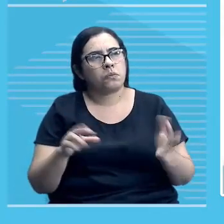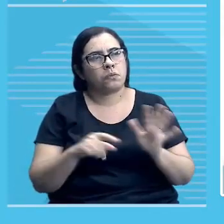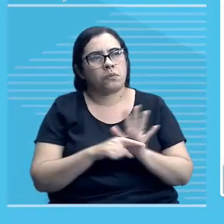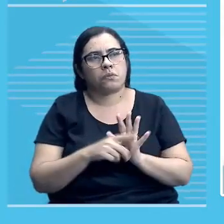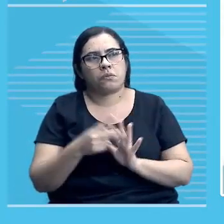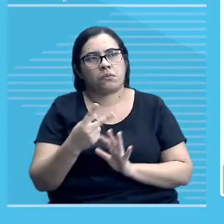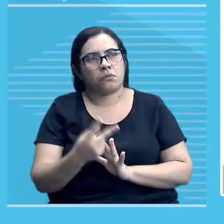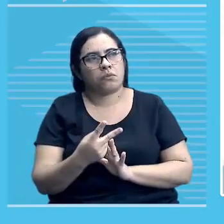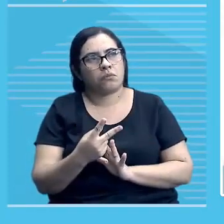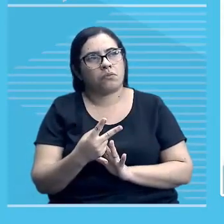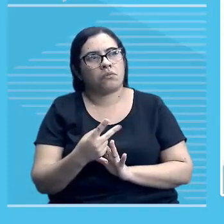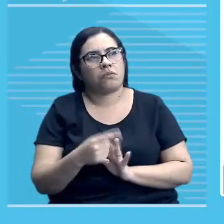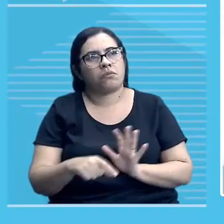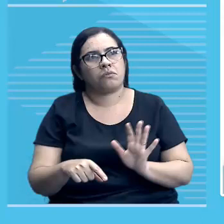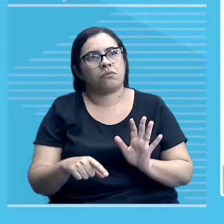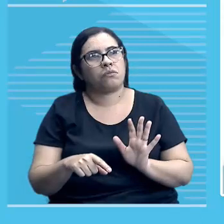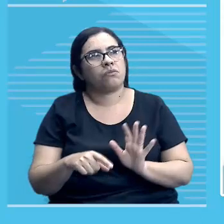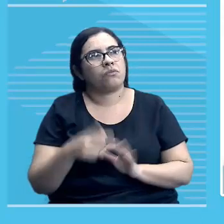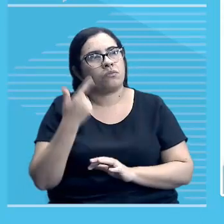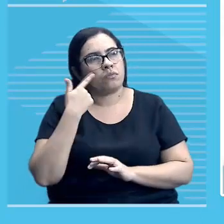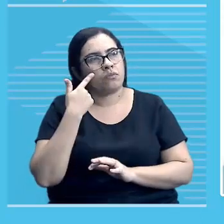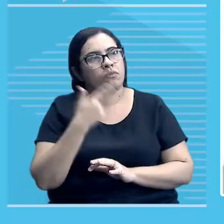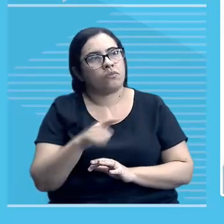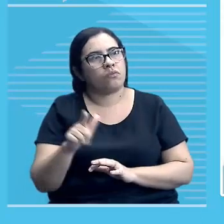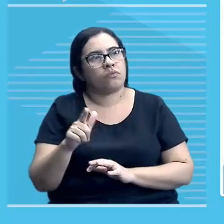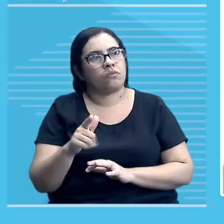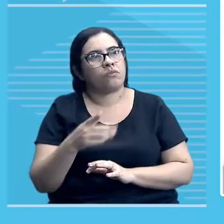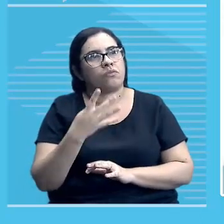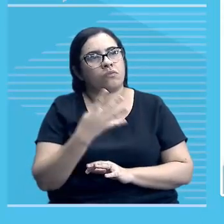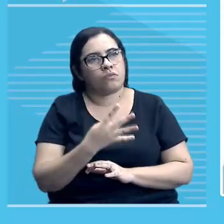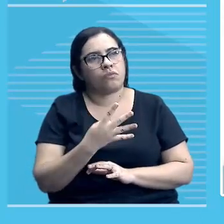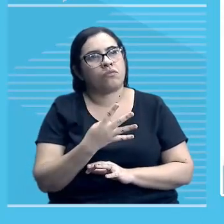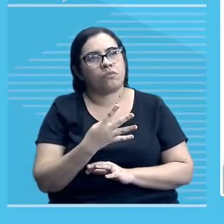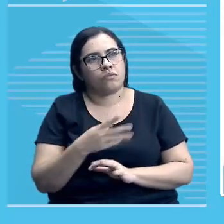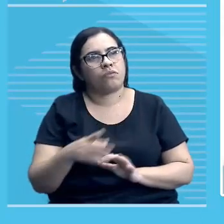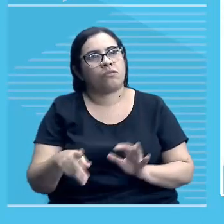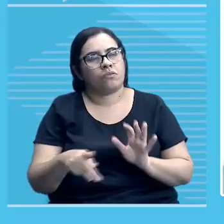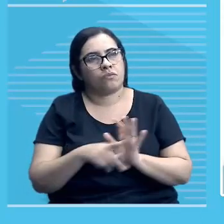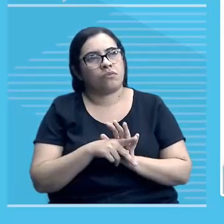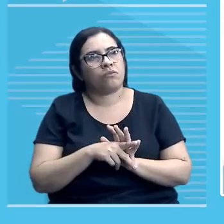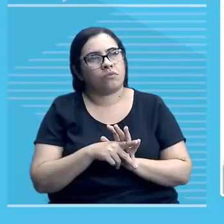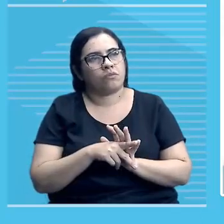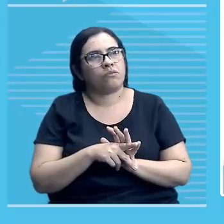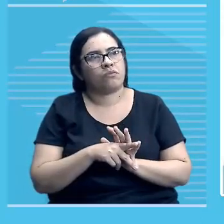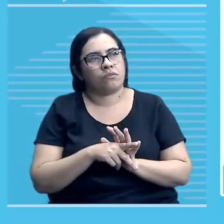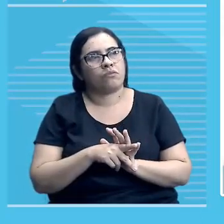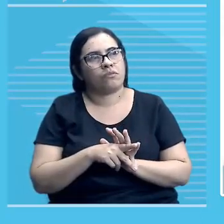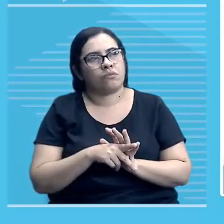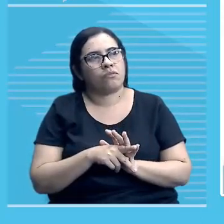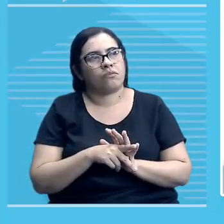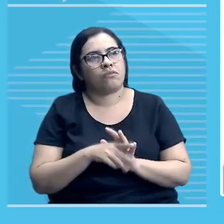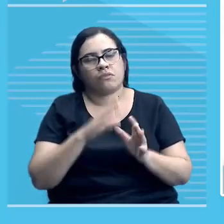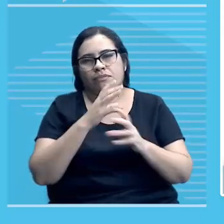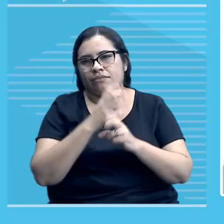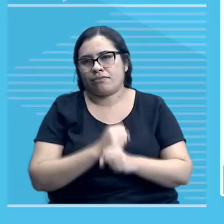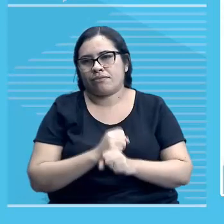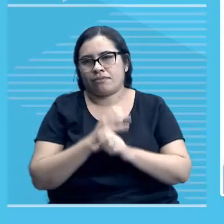2 e o 4 são as raízes dessa nossa